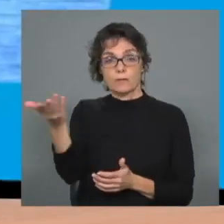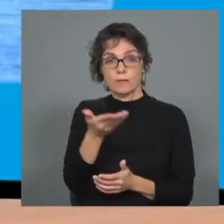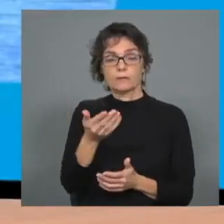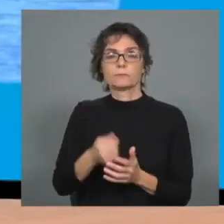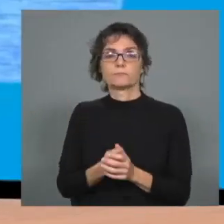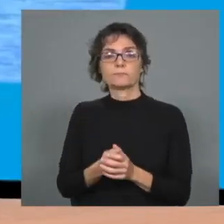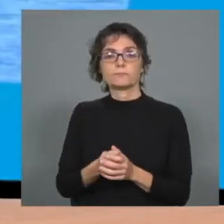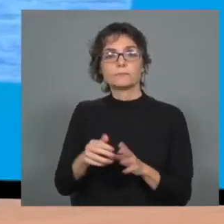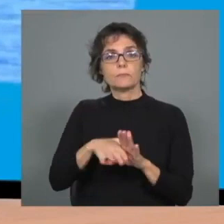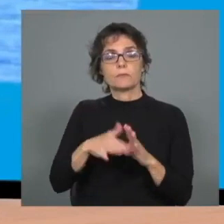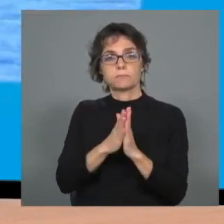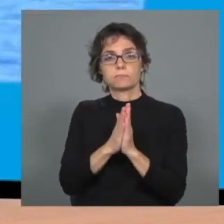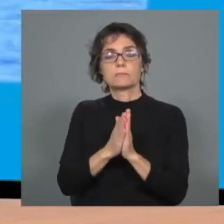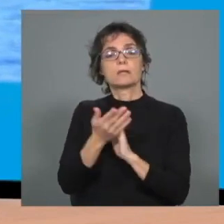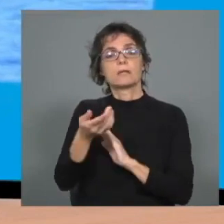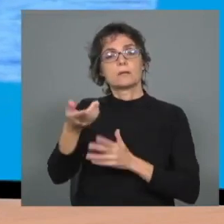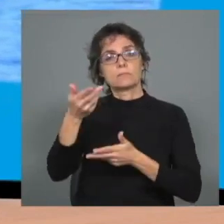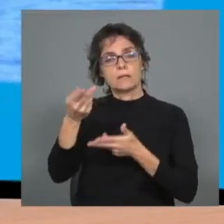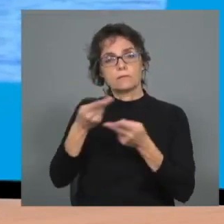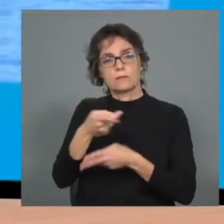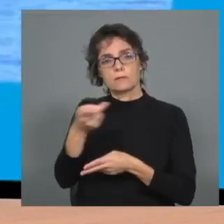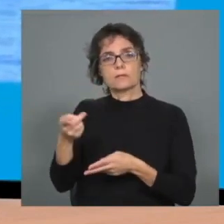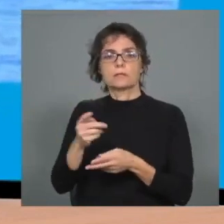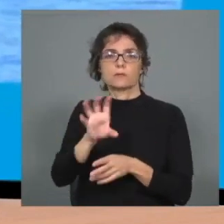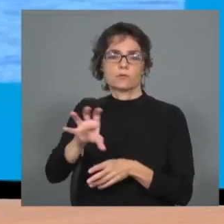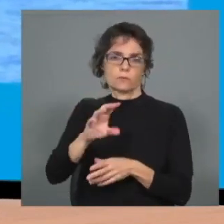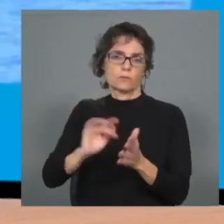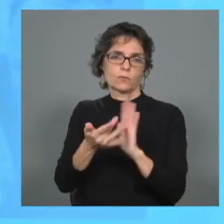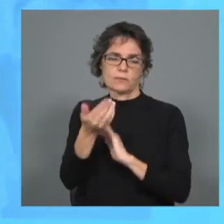análise à situação na atualidade no Brasil. Muito obrigado. Eu que agradeço. Muito obrigado.